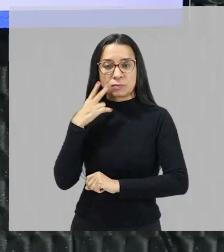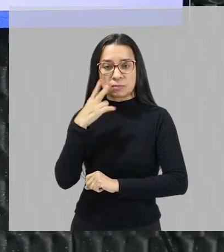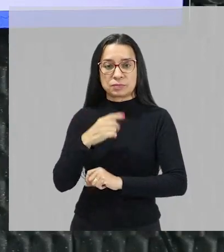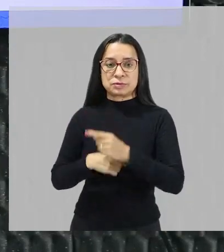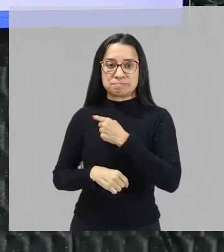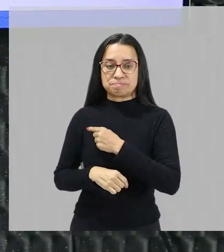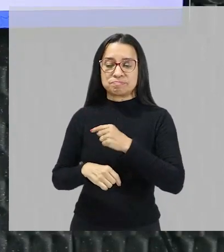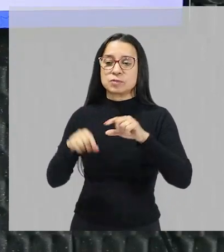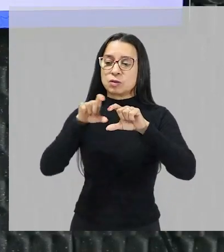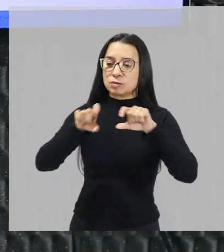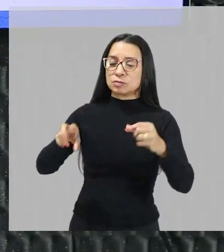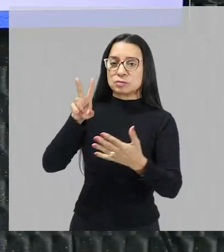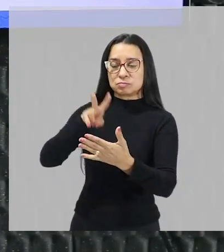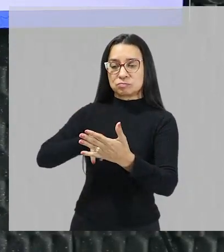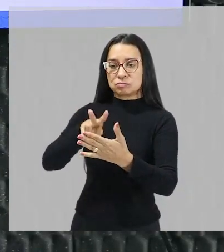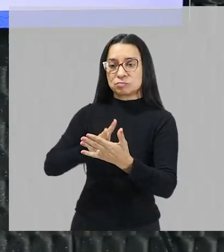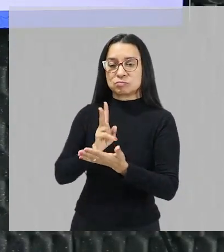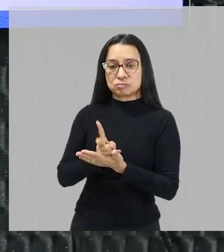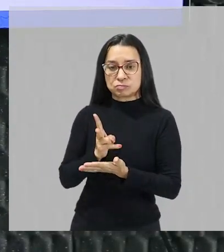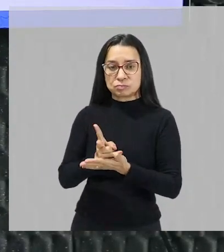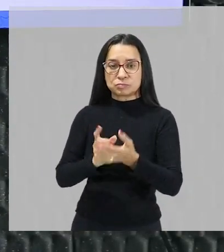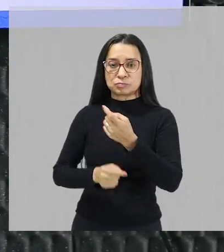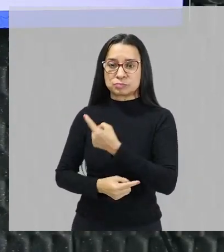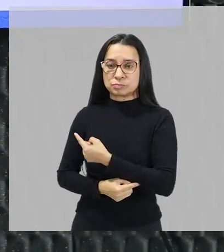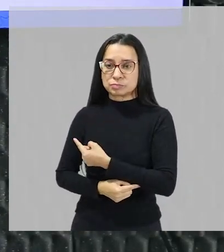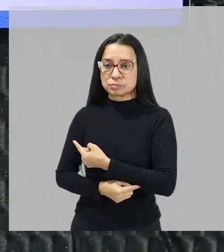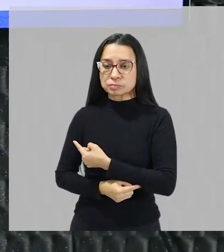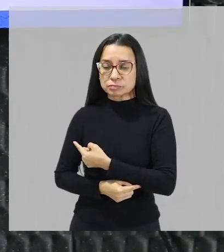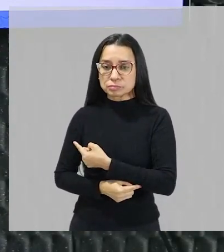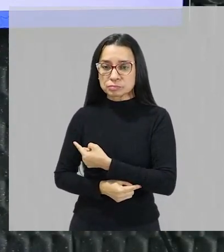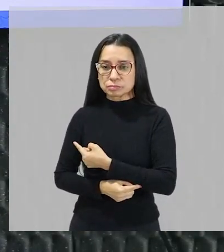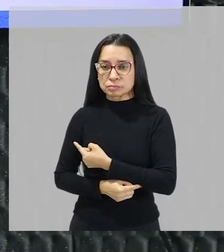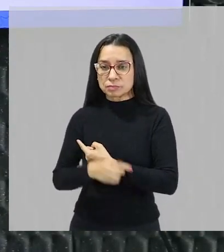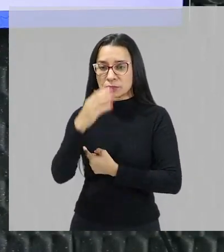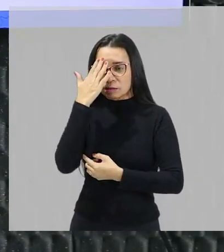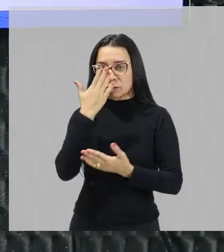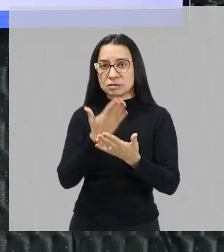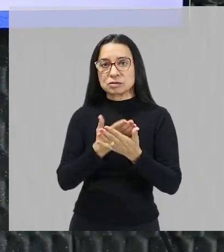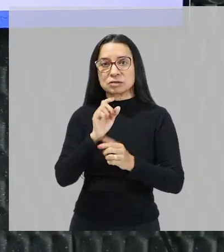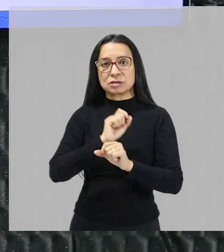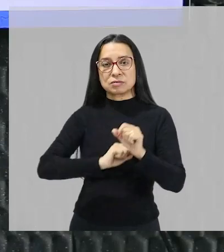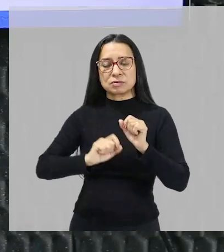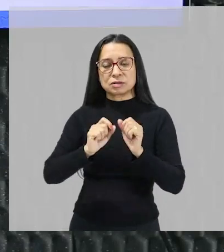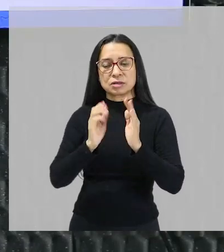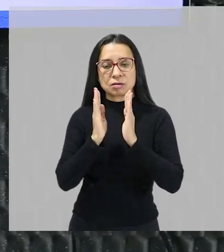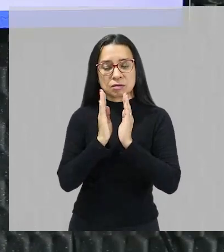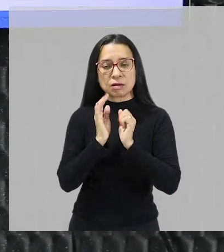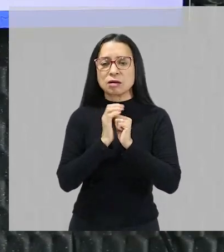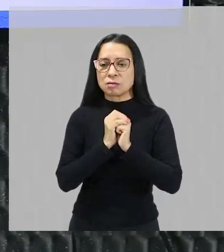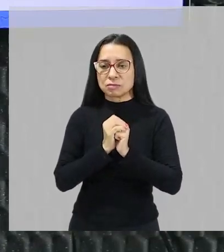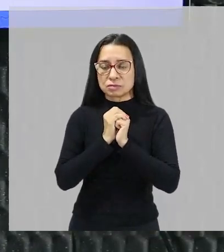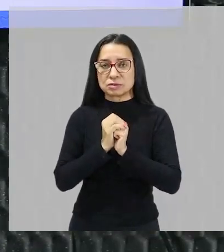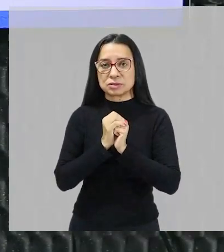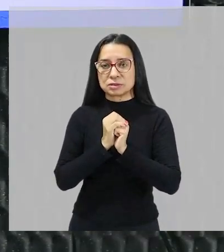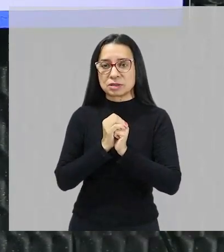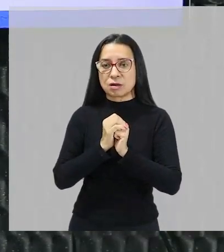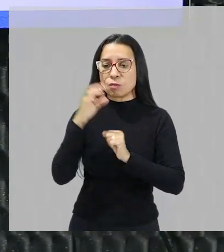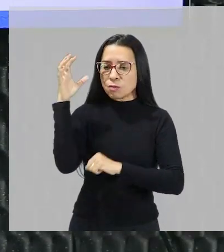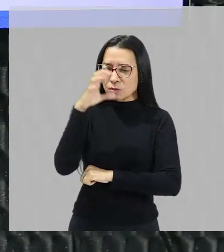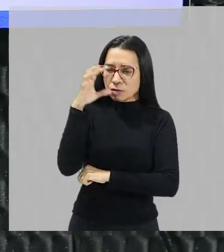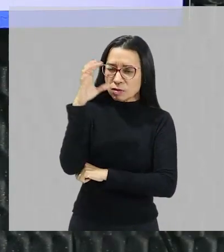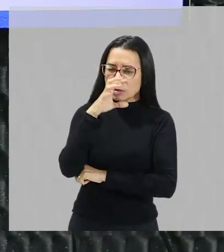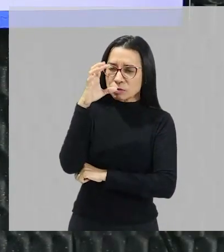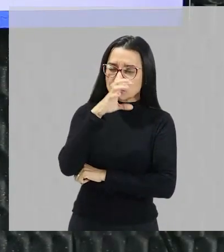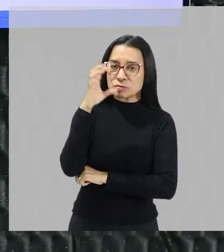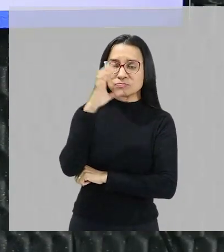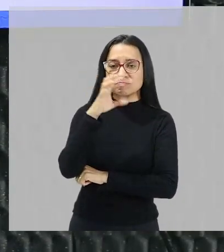oração da avó sustentava mais a chuva. Ele acreditava que a oração da avó dele fazia com que a chuva durasse mais tempo. Lembra que ele é